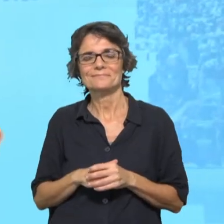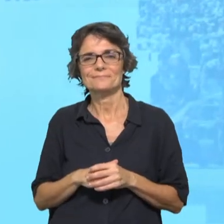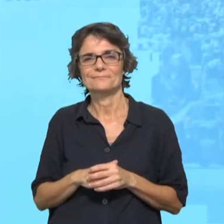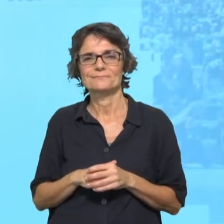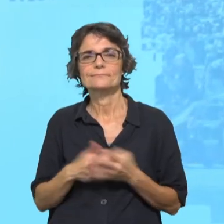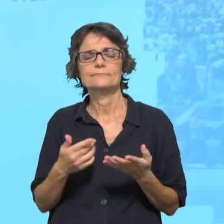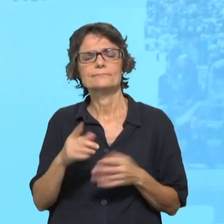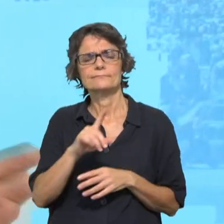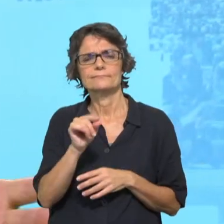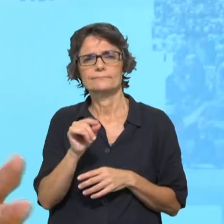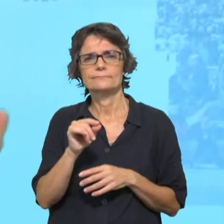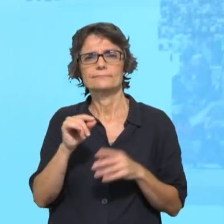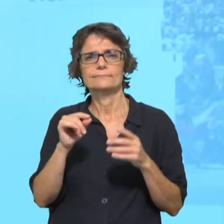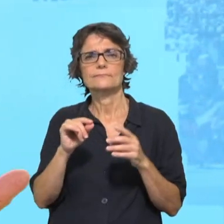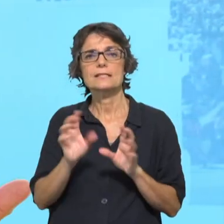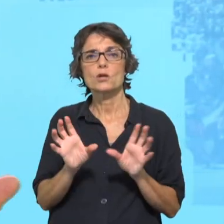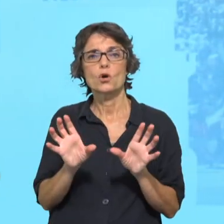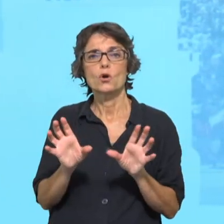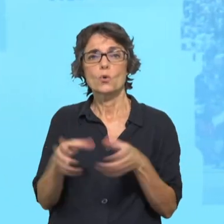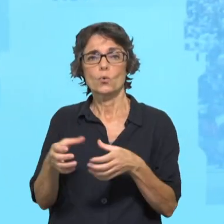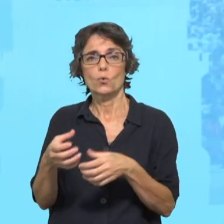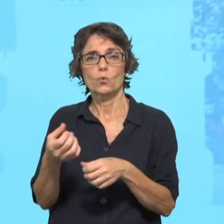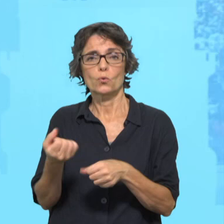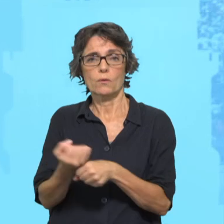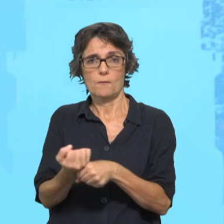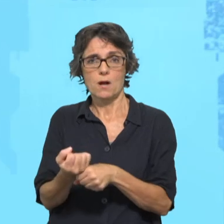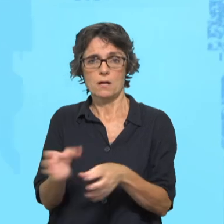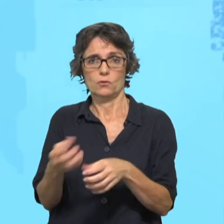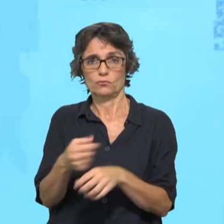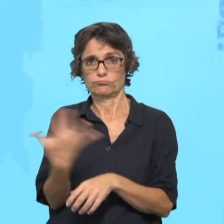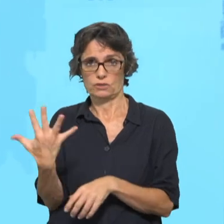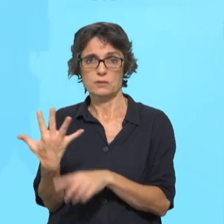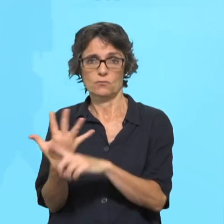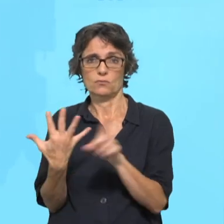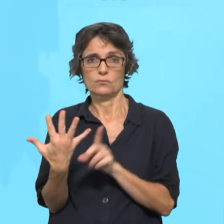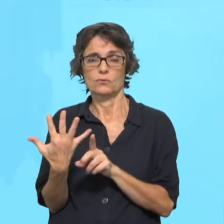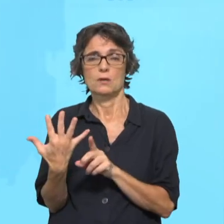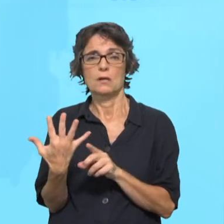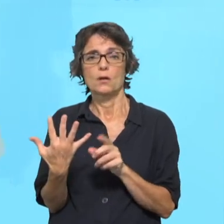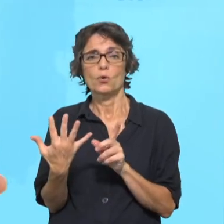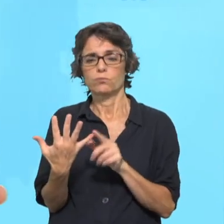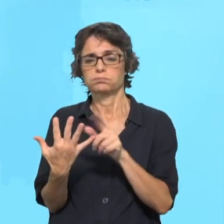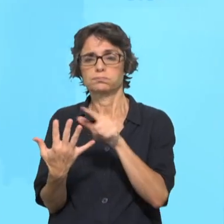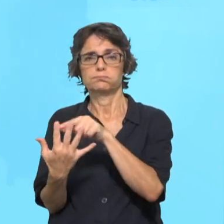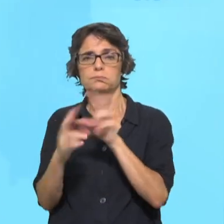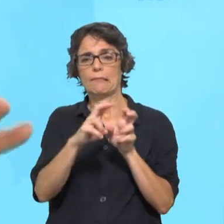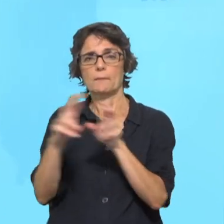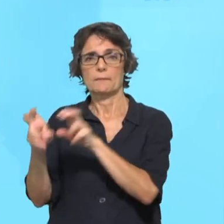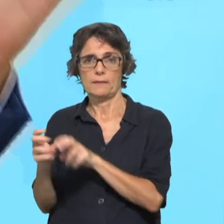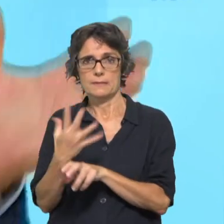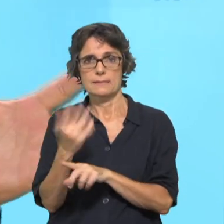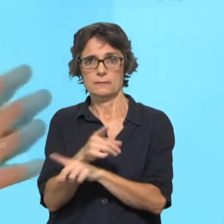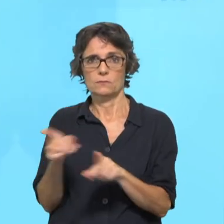fundamental, da criação dos 5 grupos de trabalho, onde os temas vão estar em análise, e podemos considerar que é uma análise na especialidade já e